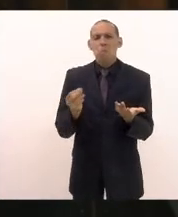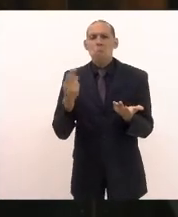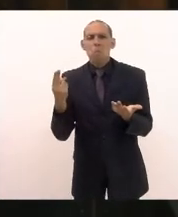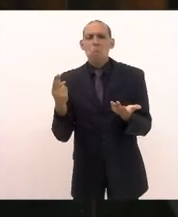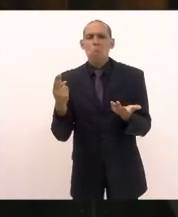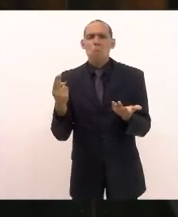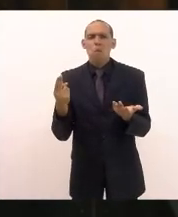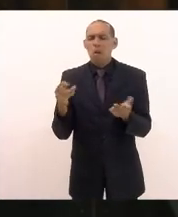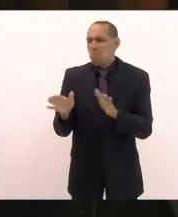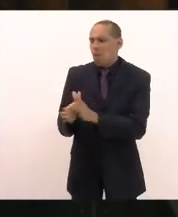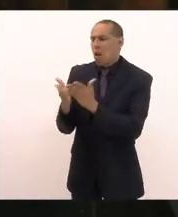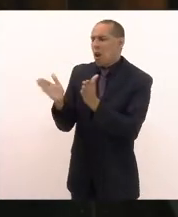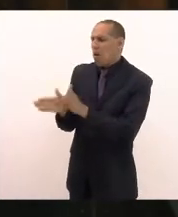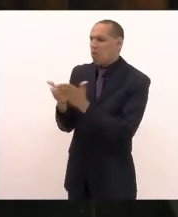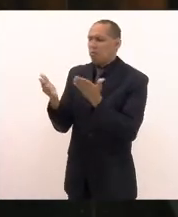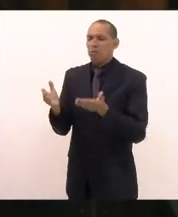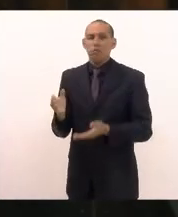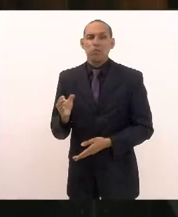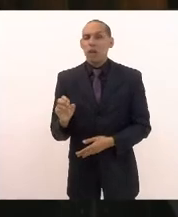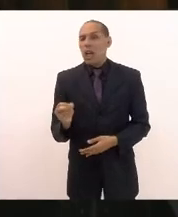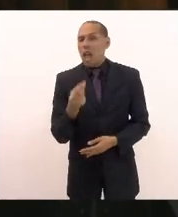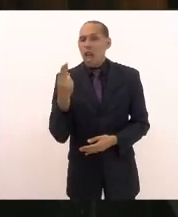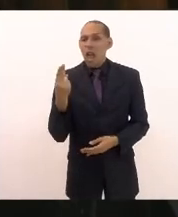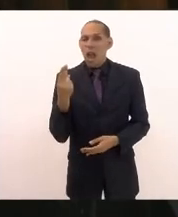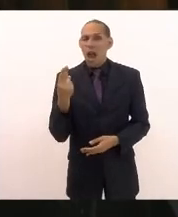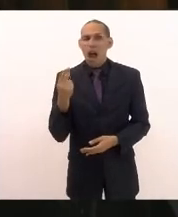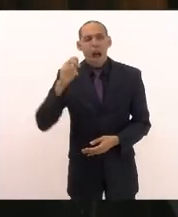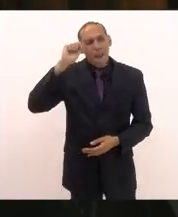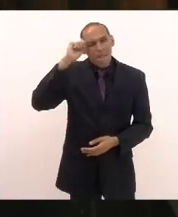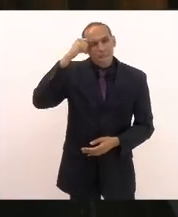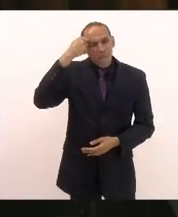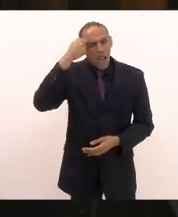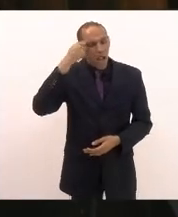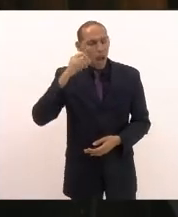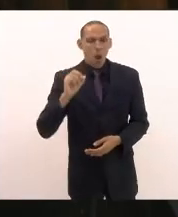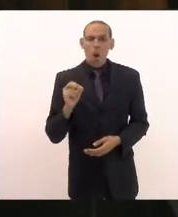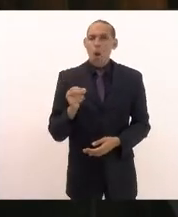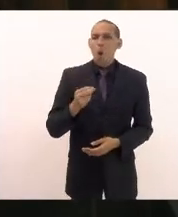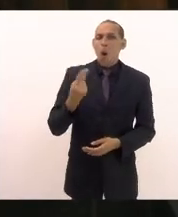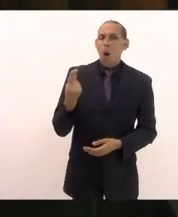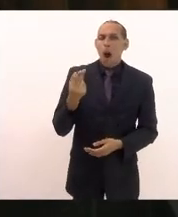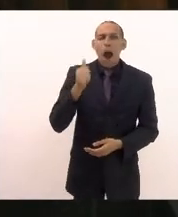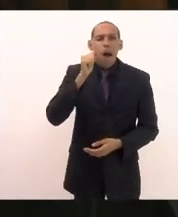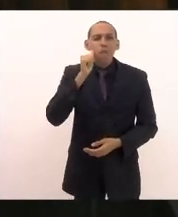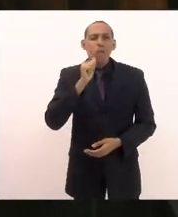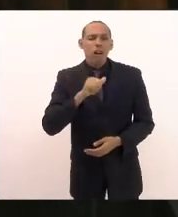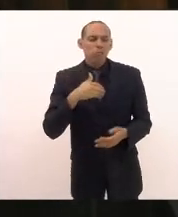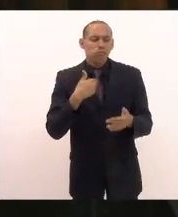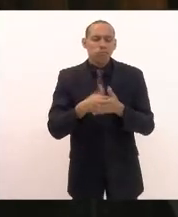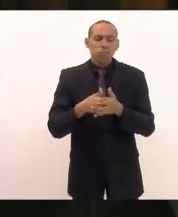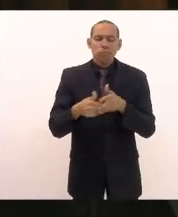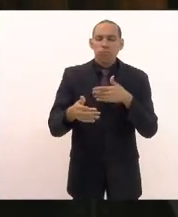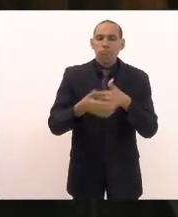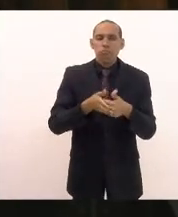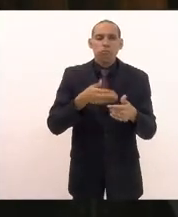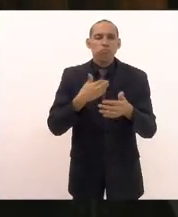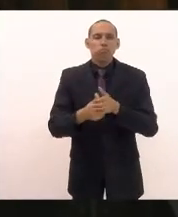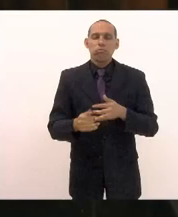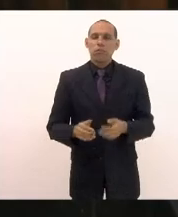usar dos pobres, se vai ser usar dos negros, se vai ser usar das mulheres, pouco